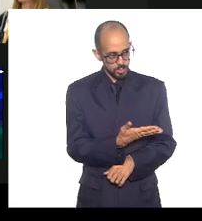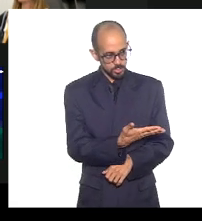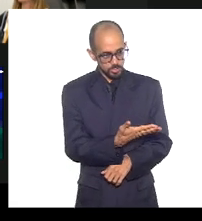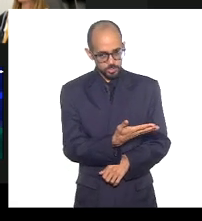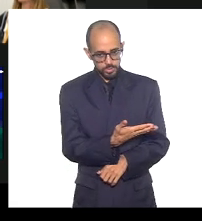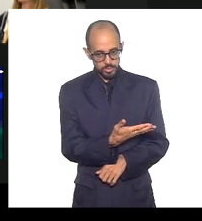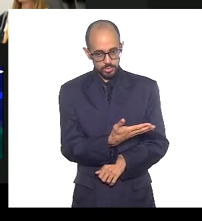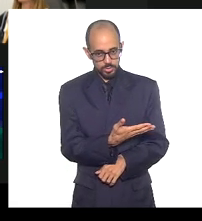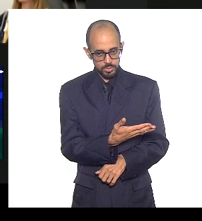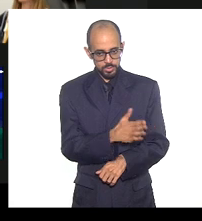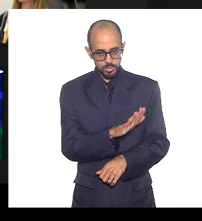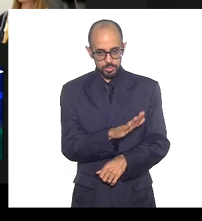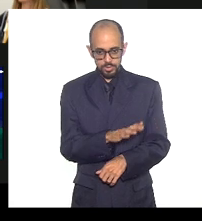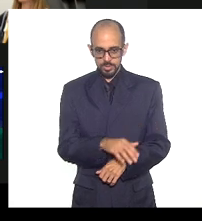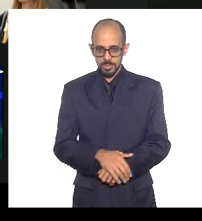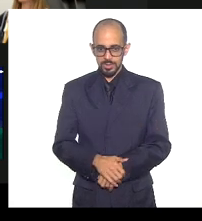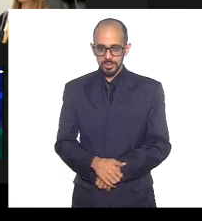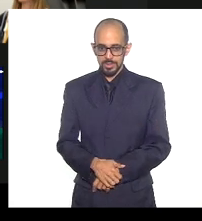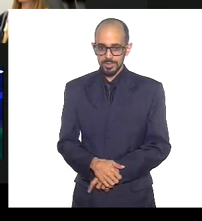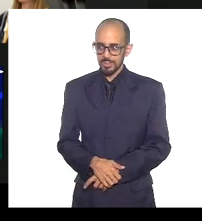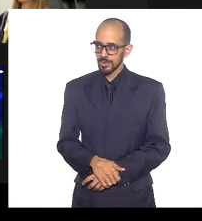Entrou em modo de direção segura